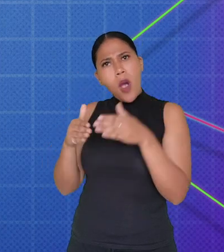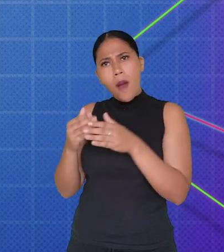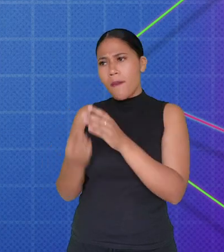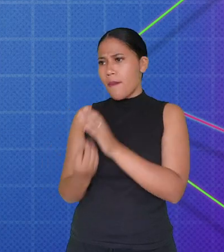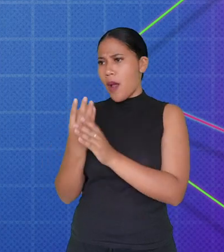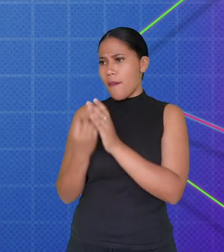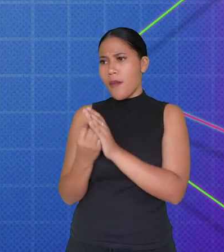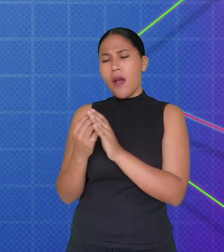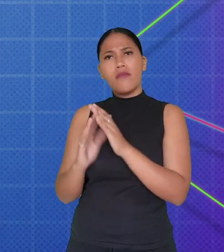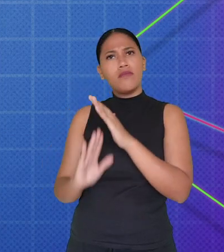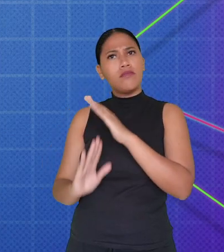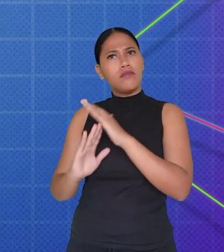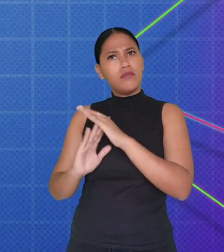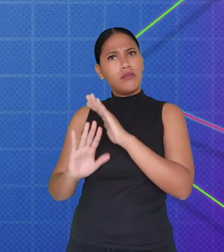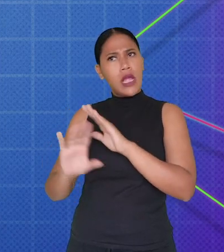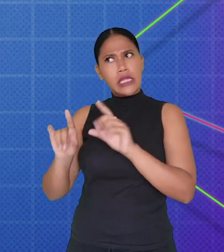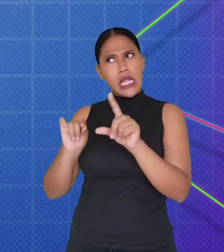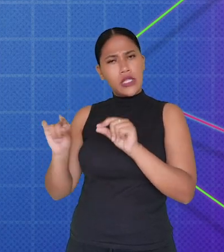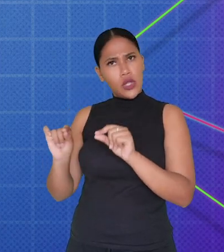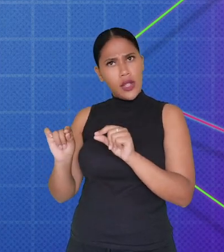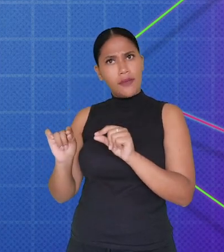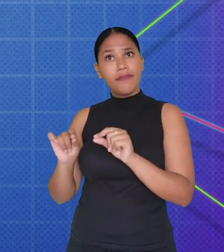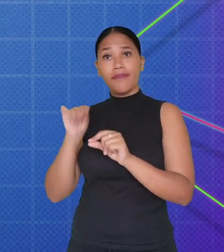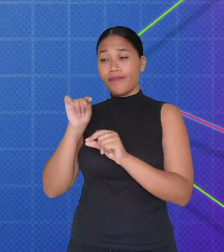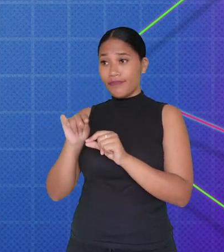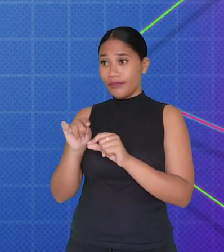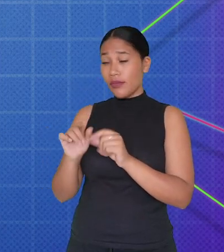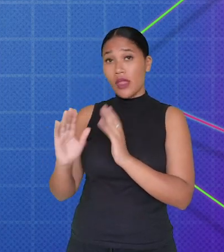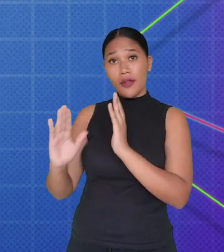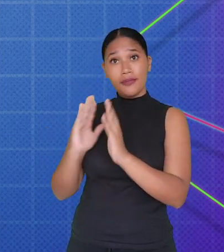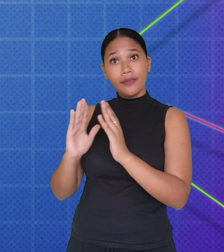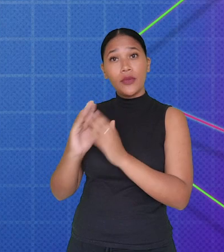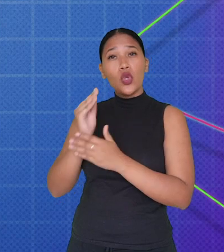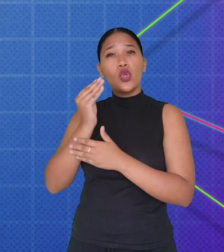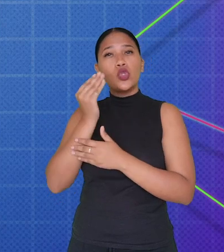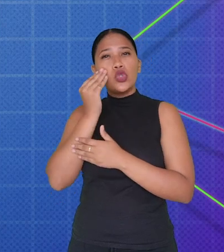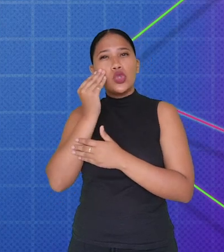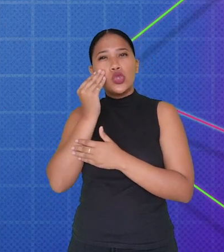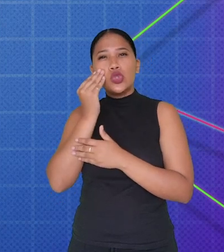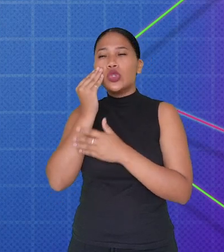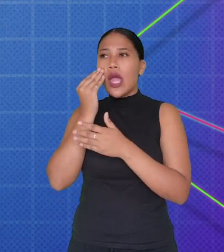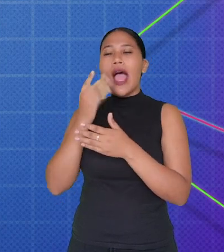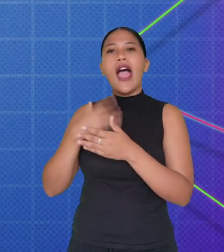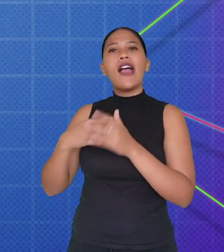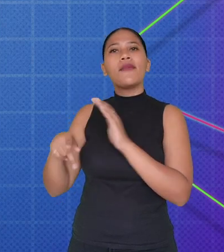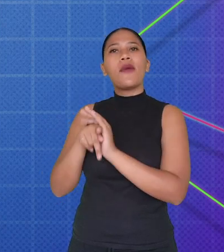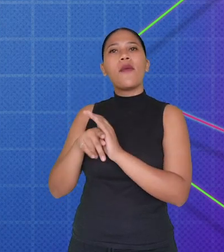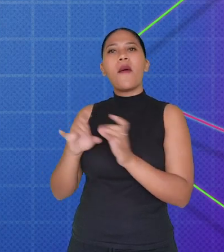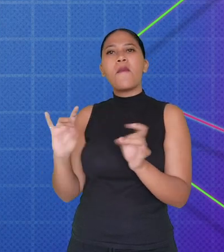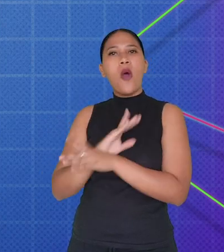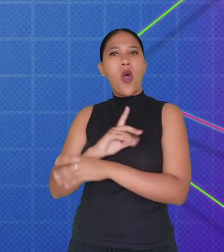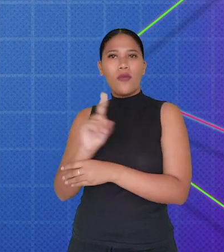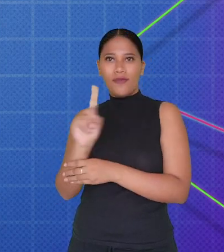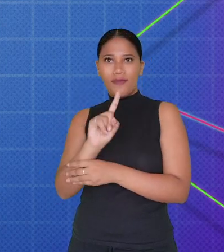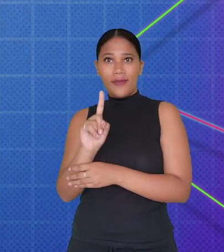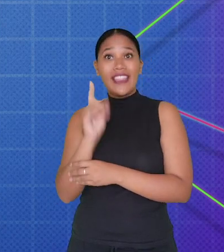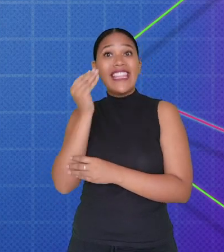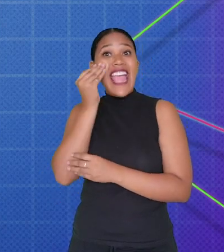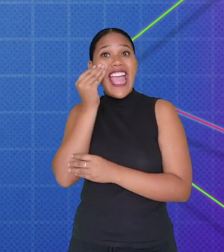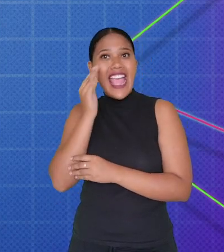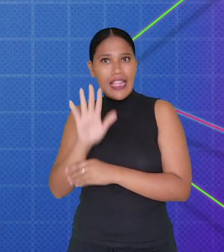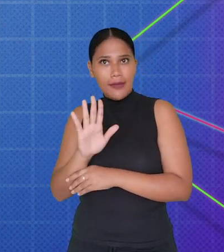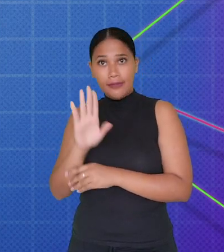restrita de desenvolvedores e testadores selecionados nessa etapa o jogo ainda está em desenvolvimento e não está finalizado